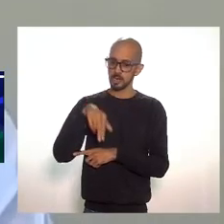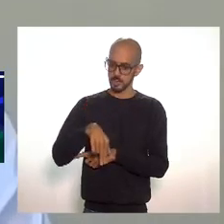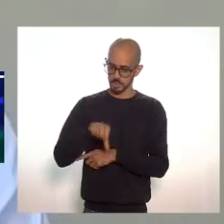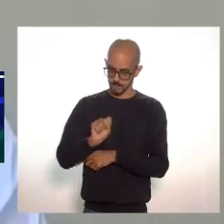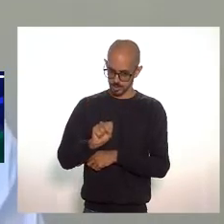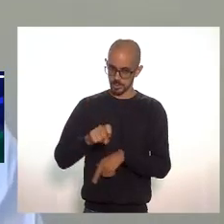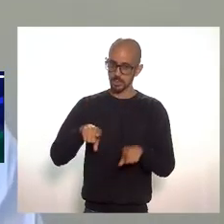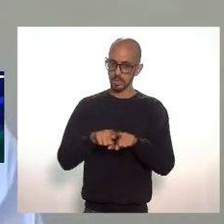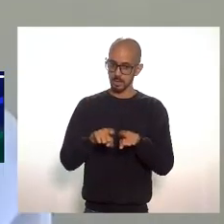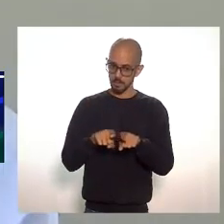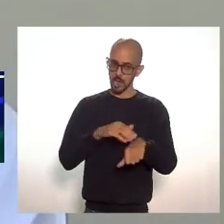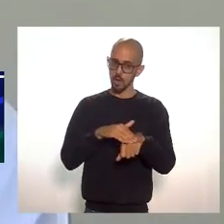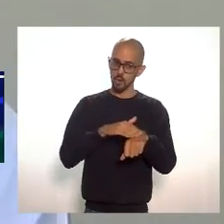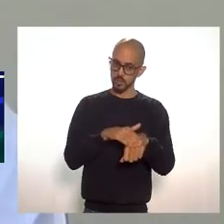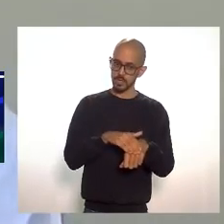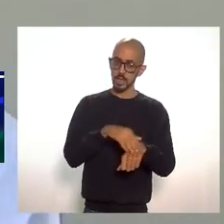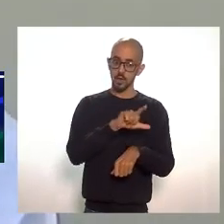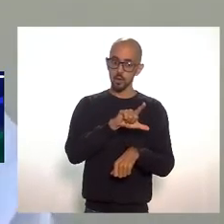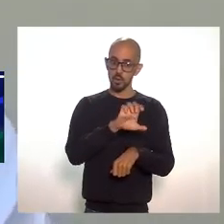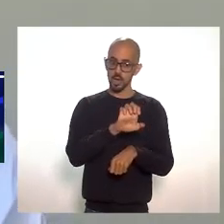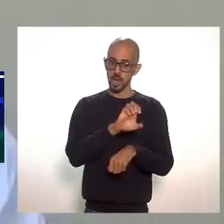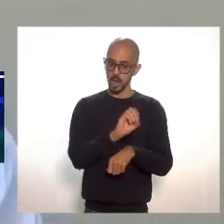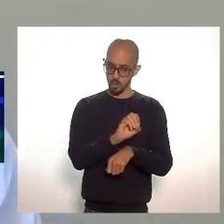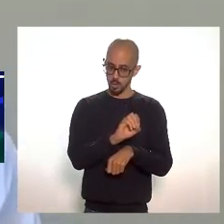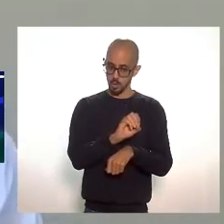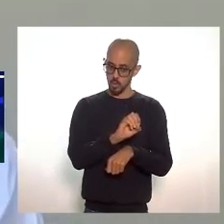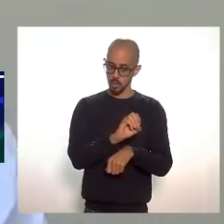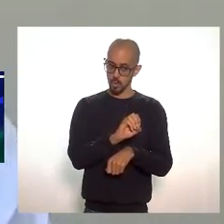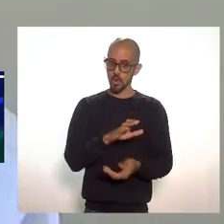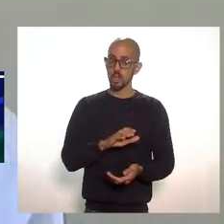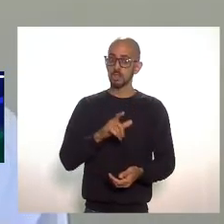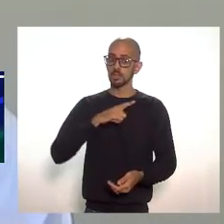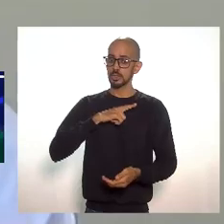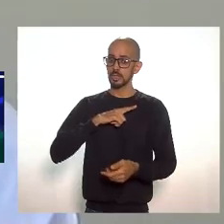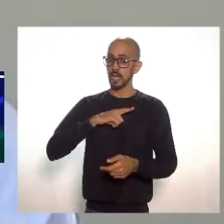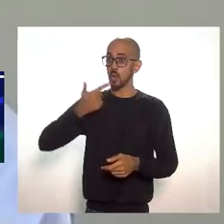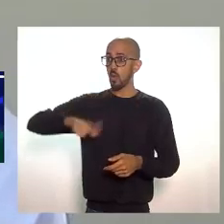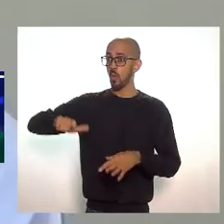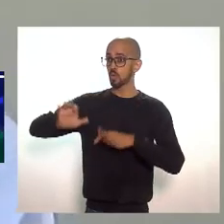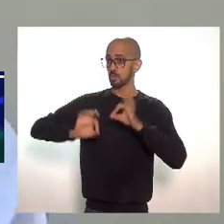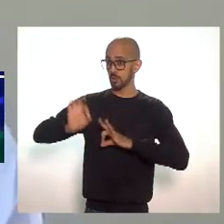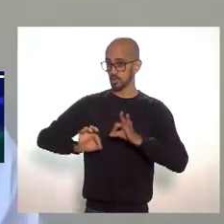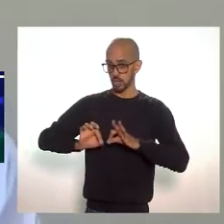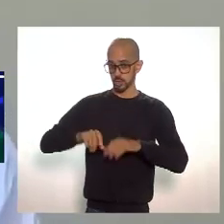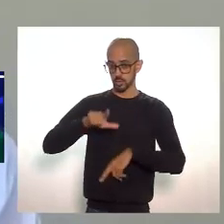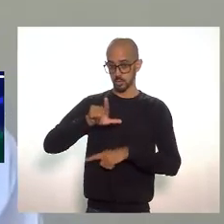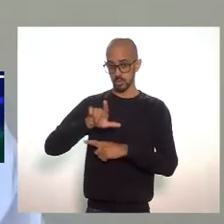conversei com o deputado Léo Vieira. Explico. Há um projeto de lei de autoria do deputado Léo Vieira, o